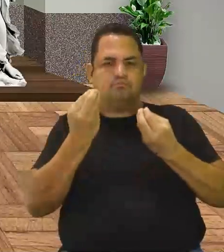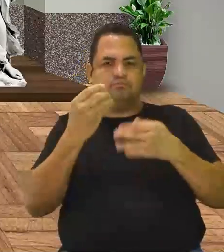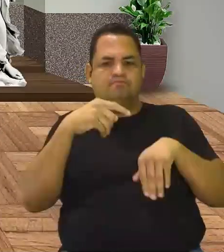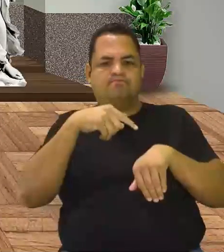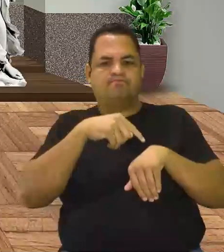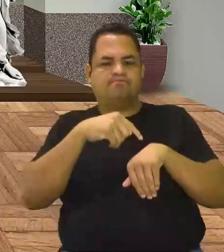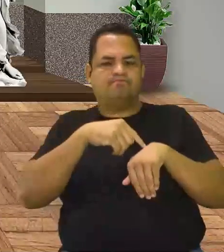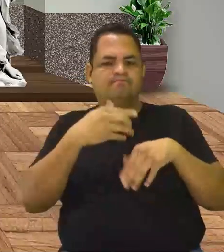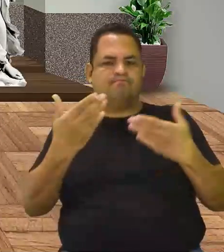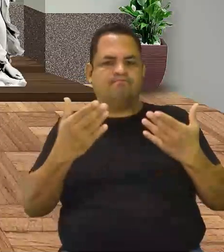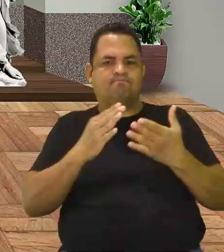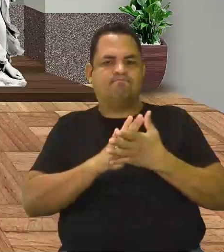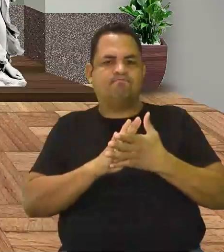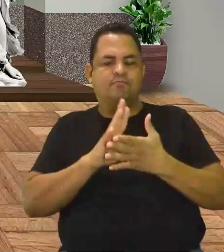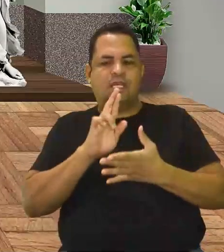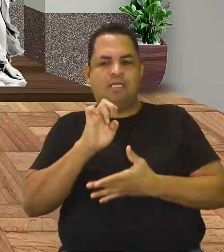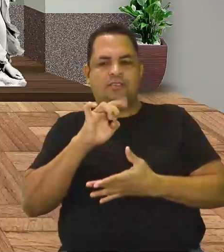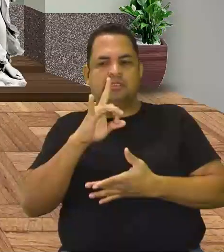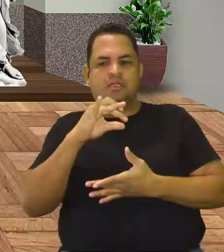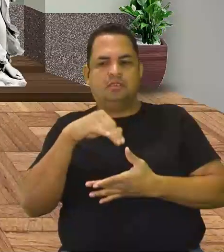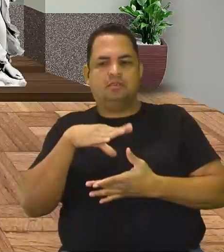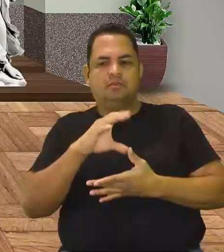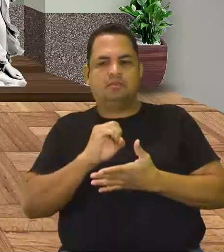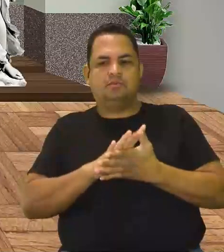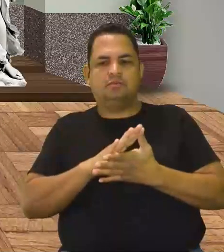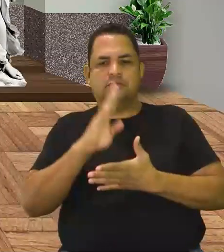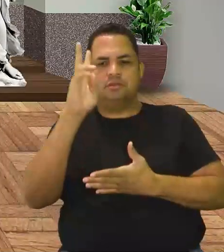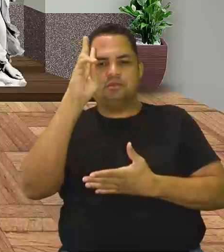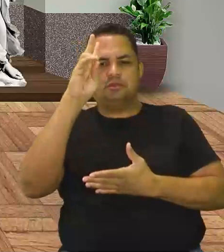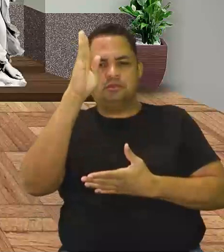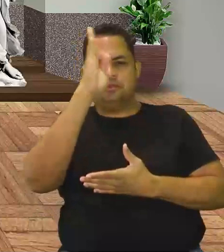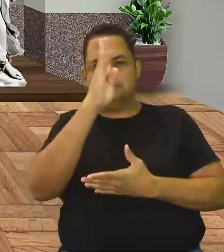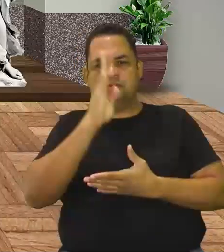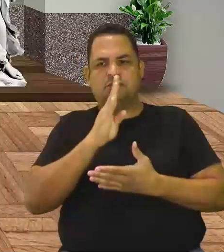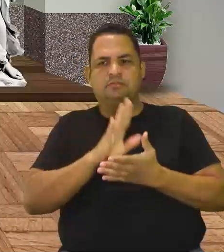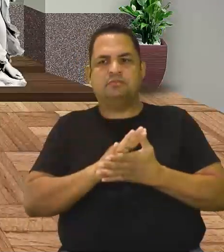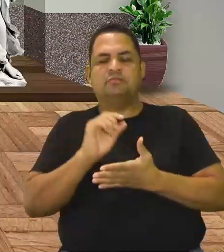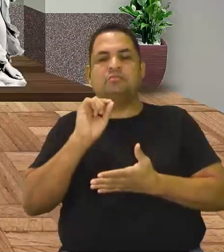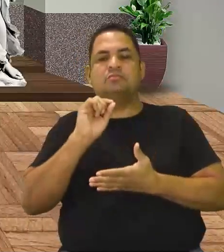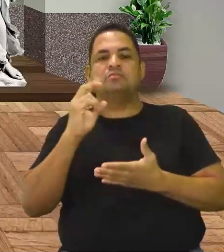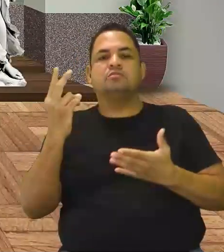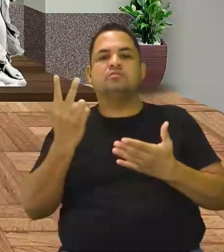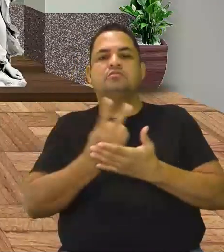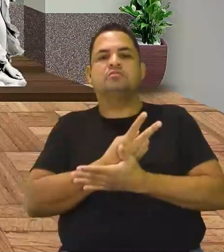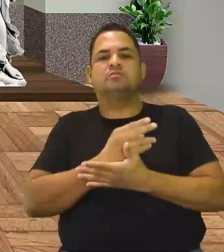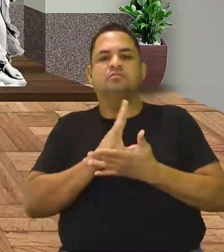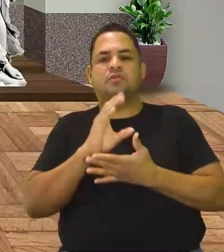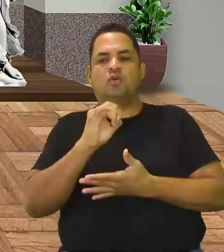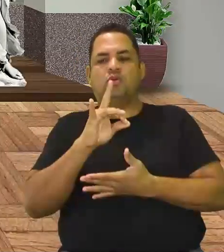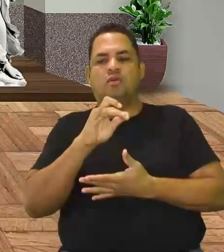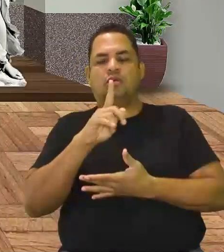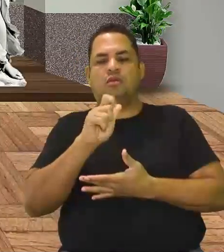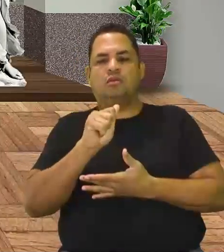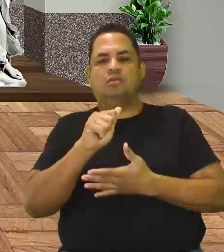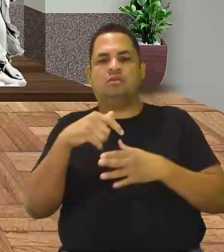momento desse radicalismo da história brasileira e o que acontece com Olga,